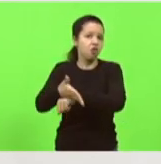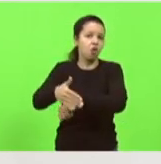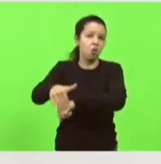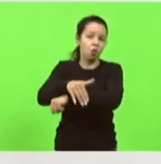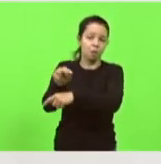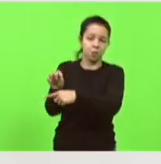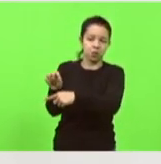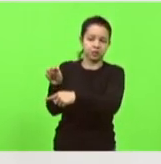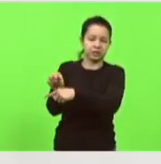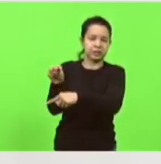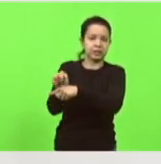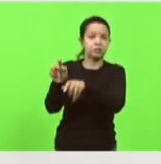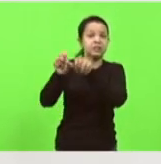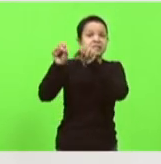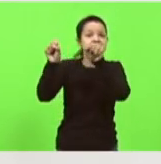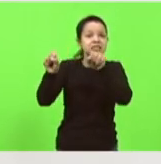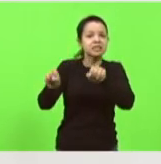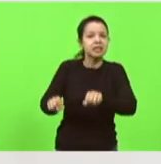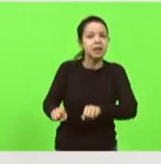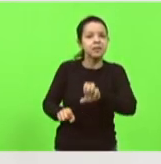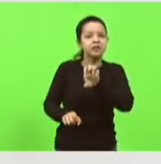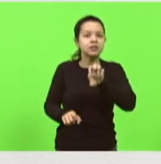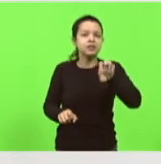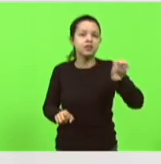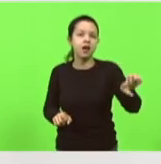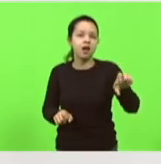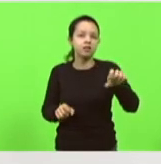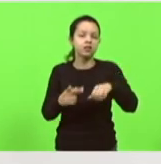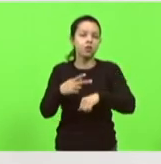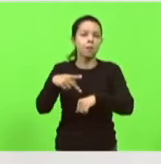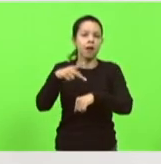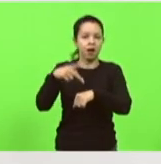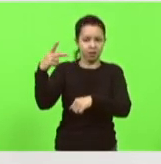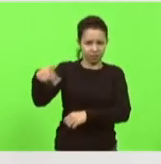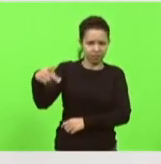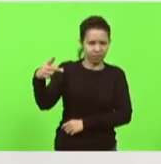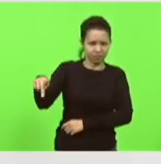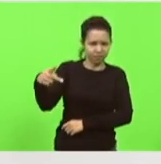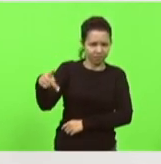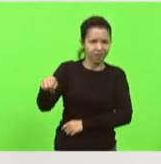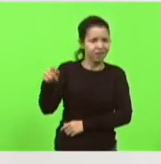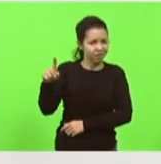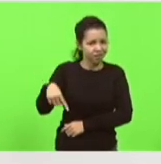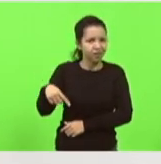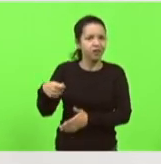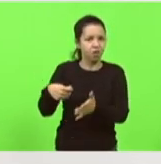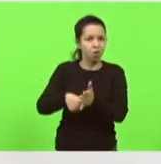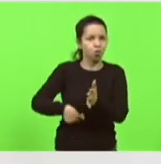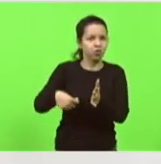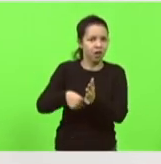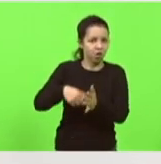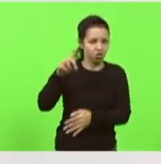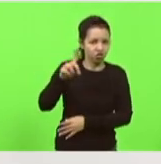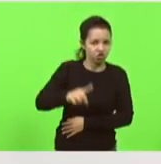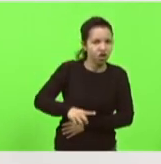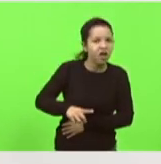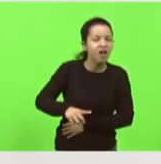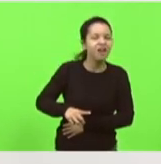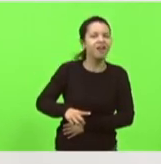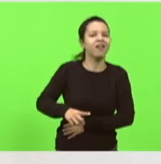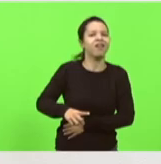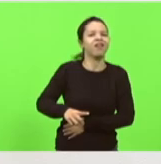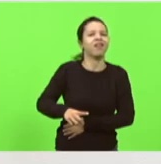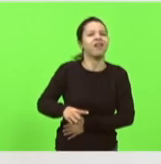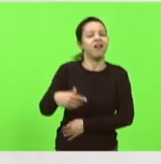Protegeram um sistema de esquerda no país deles. Não foi isso, não? Lutaram por esse direito? Cozinharam o angu, que